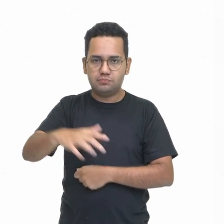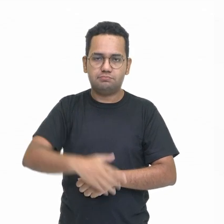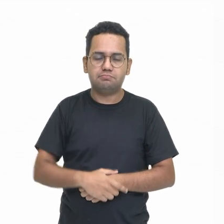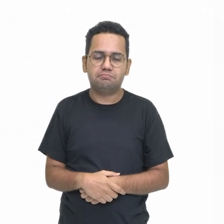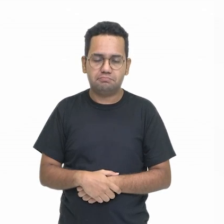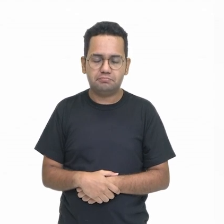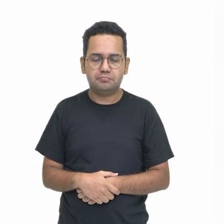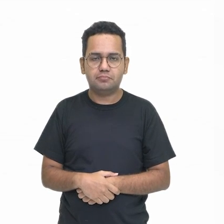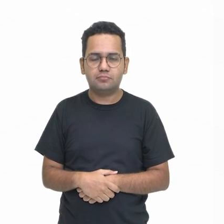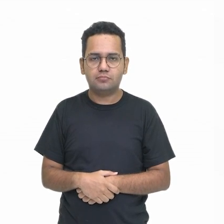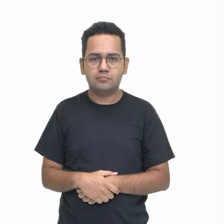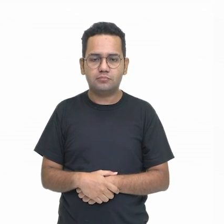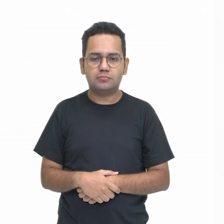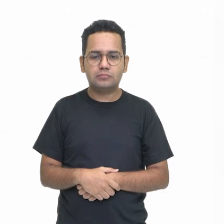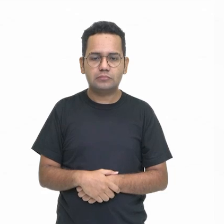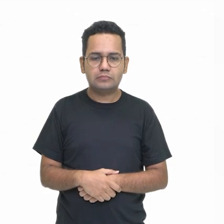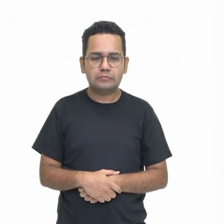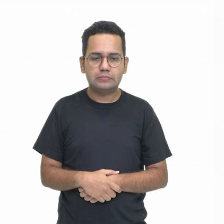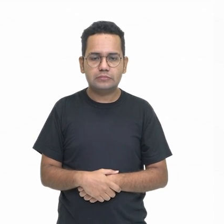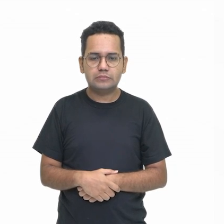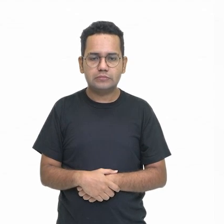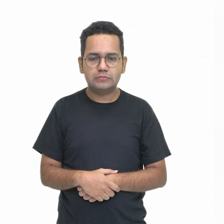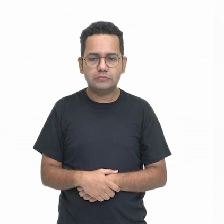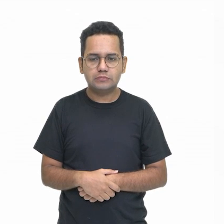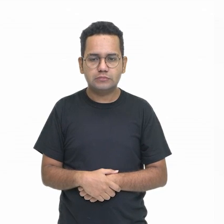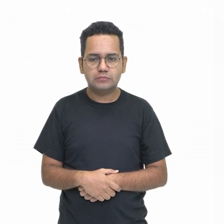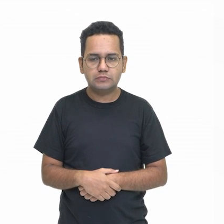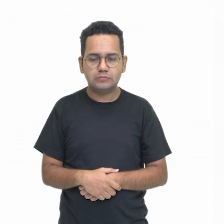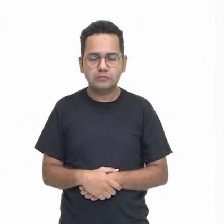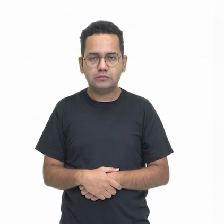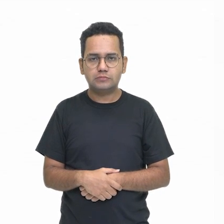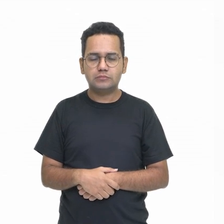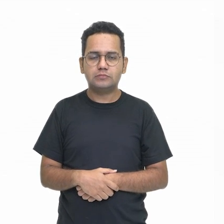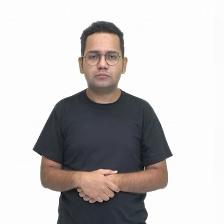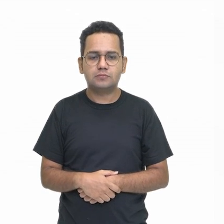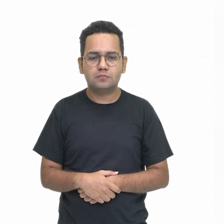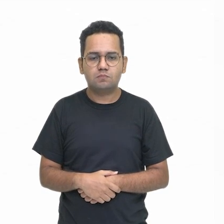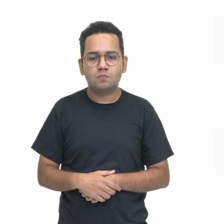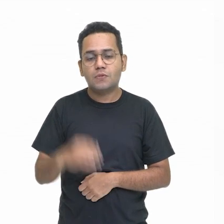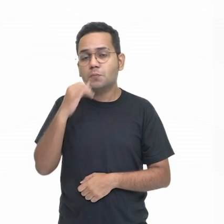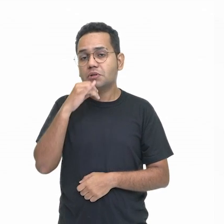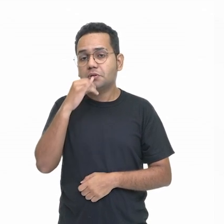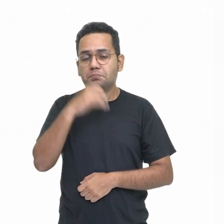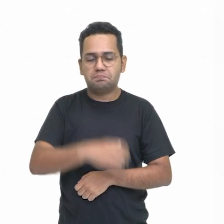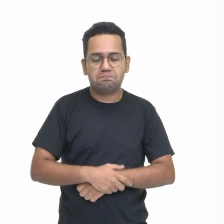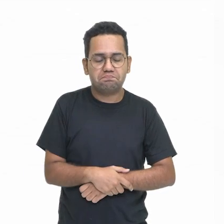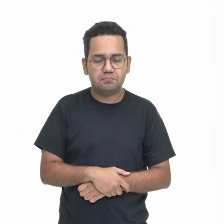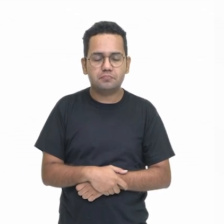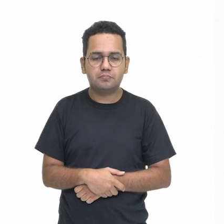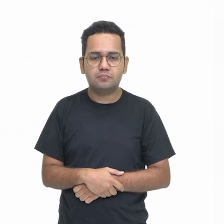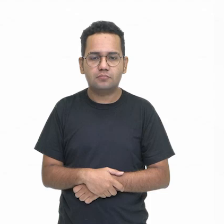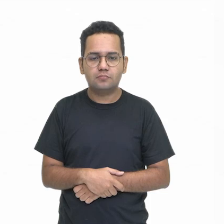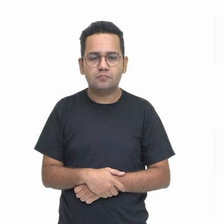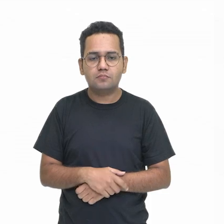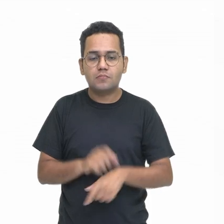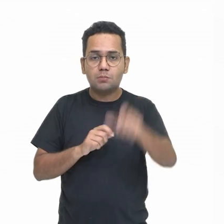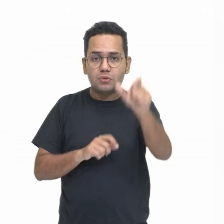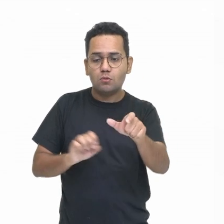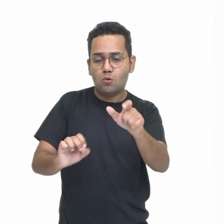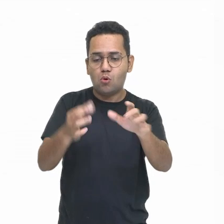submetem à vontade do outro. Né? Você, então, deu àquele indivíduo ou àquele